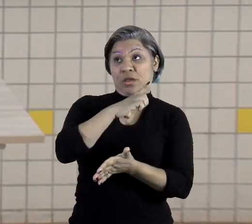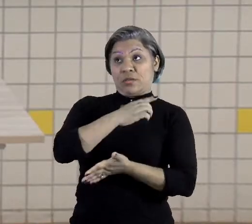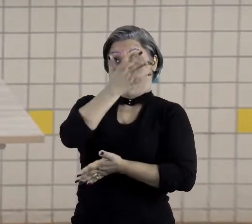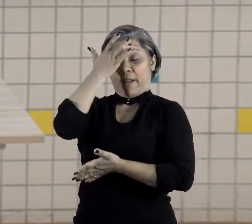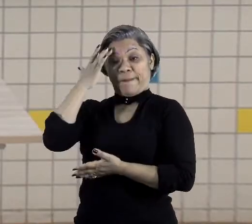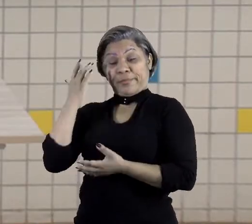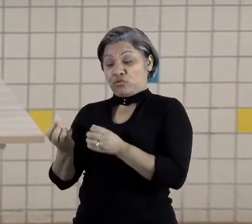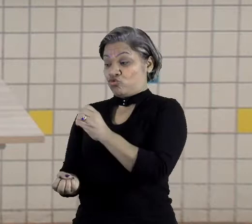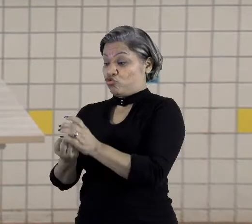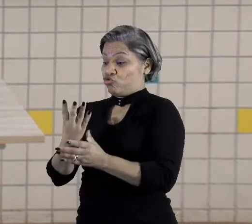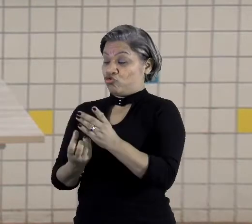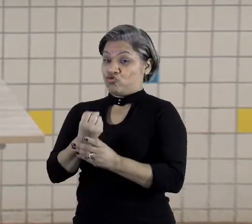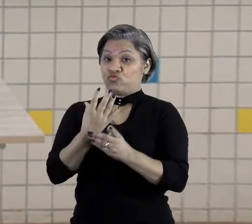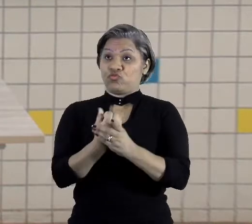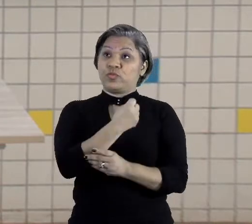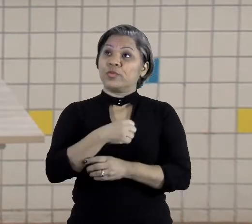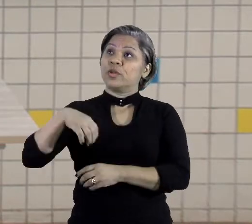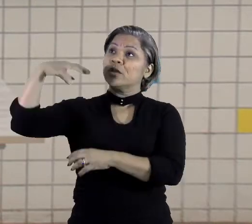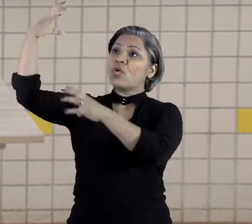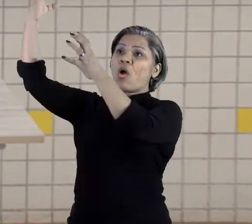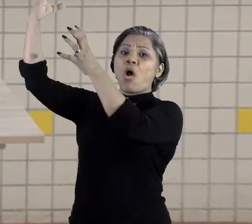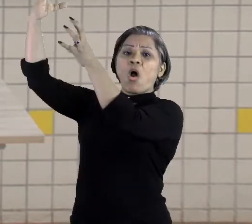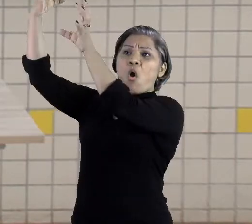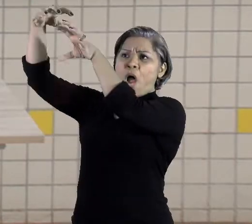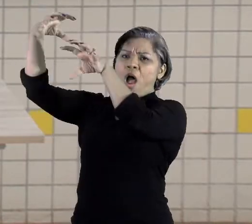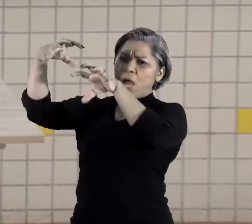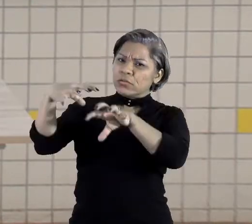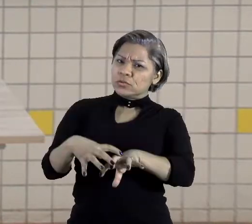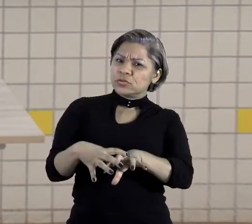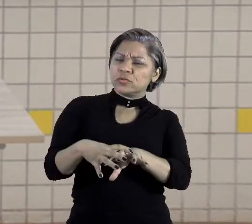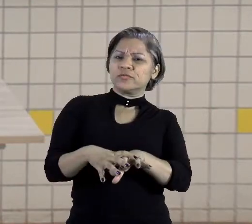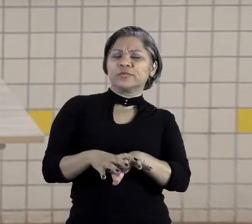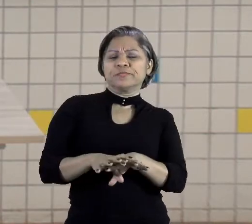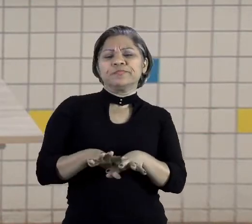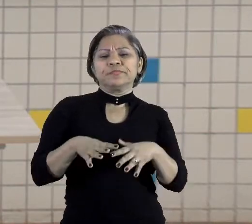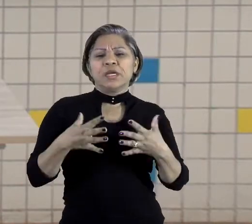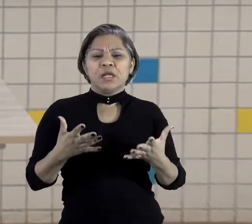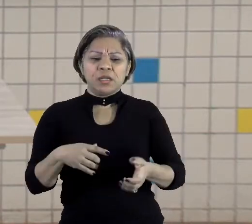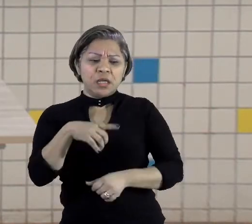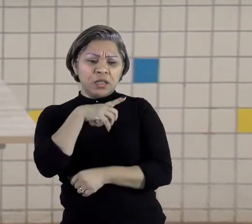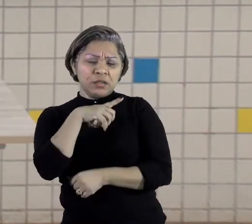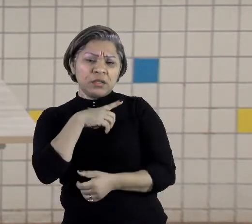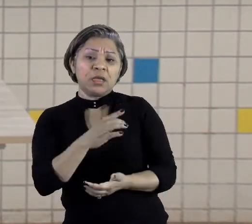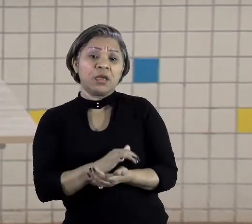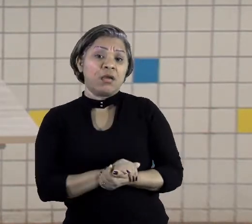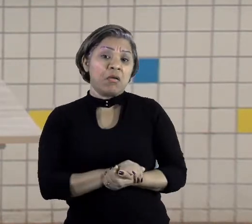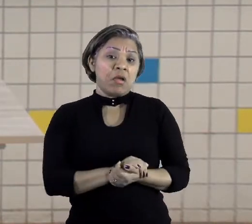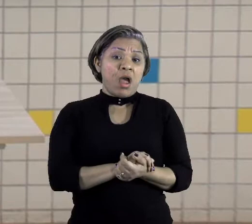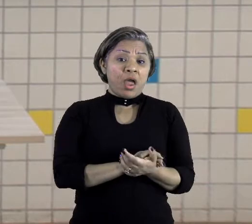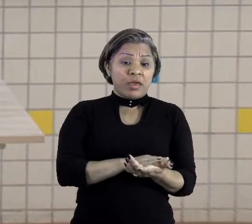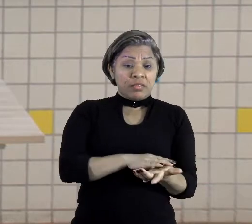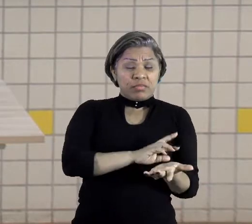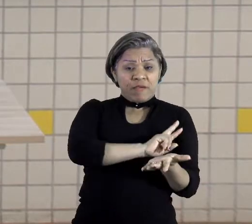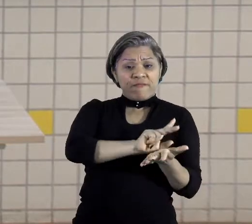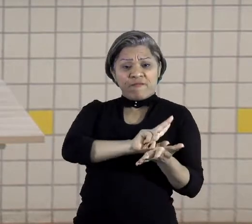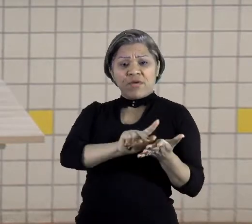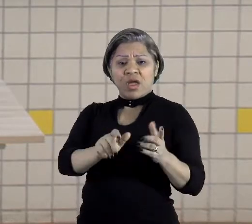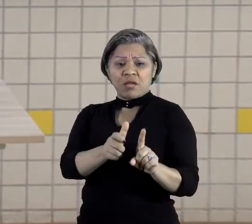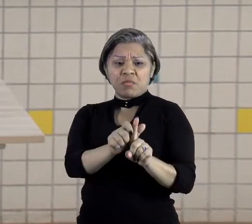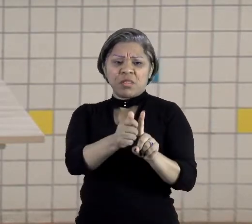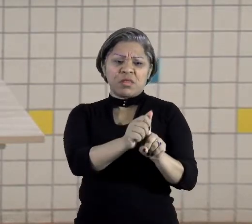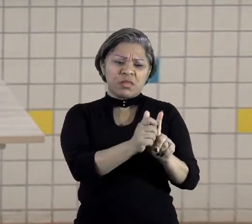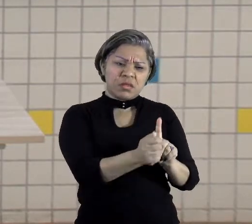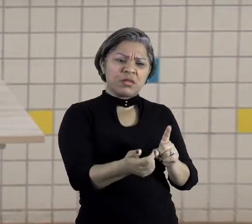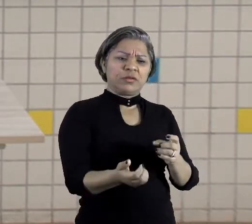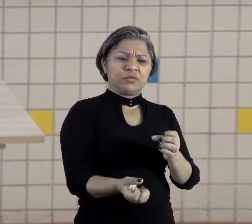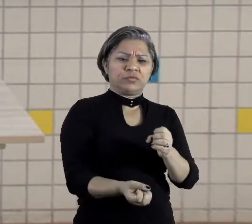seja, a agricultura cerqueiro, arroz cerqueiro, a soja cerqueiro, o milho cerqueiro, ou seja, é o cultivo, repete comigo,